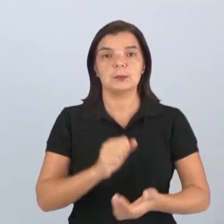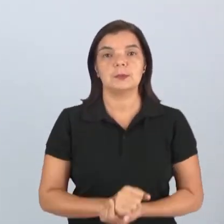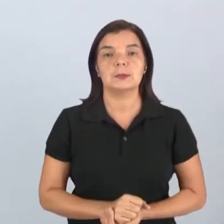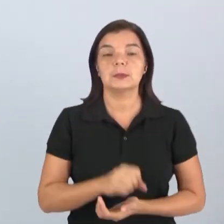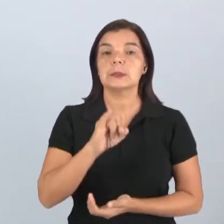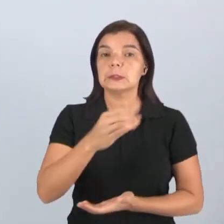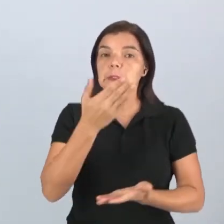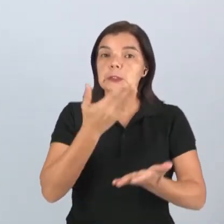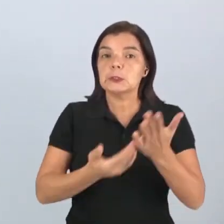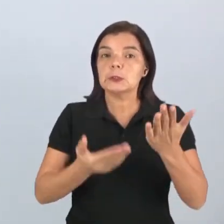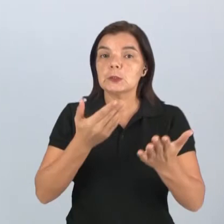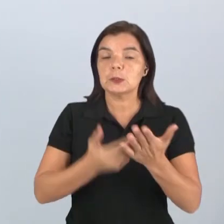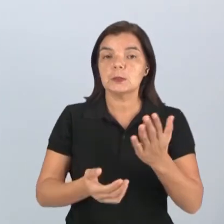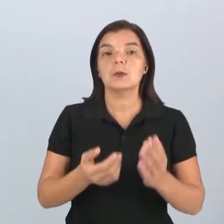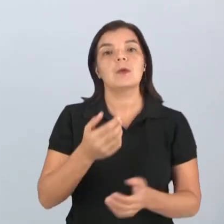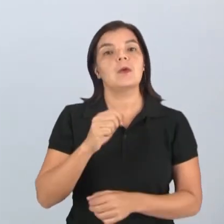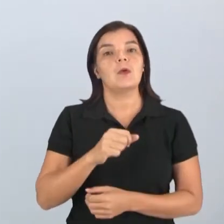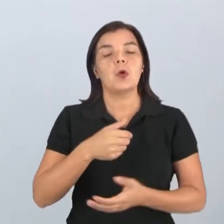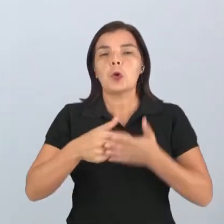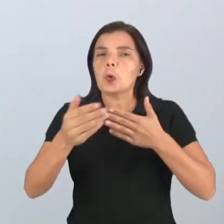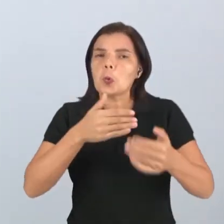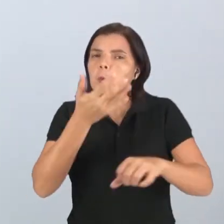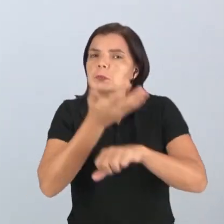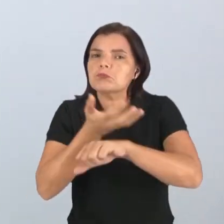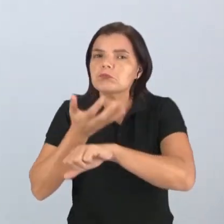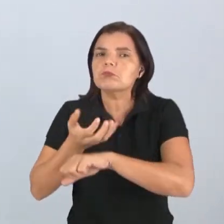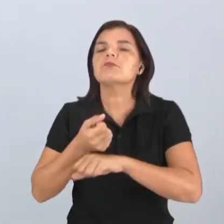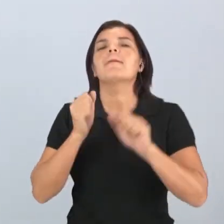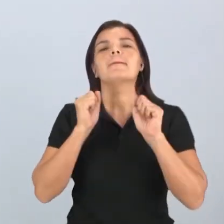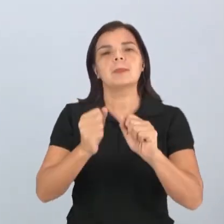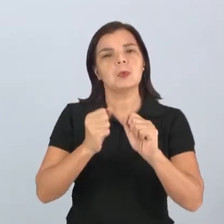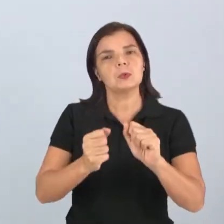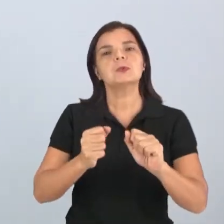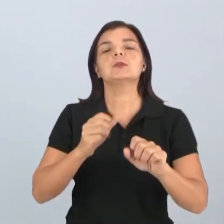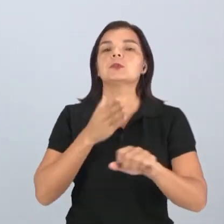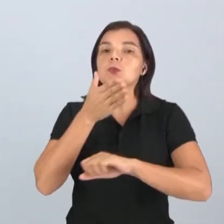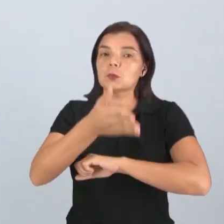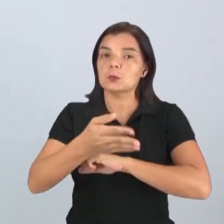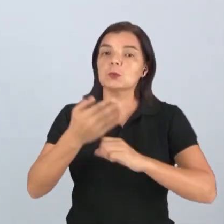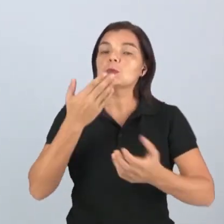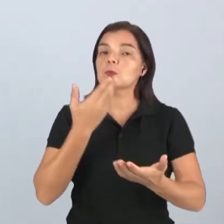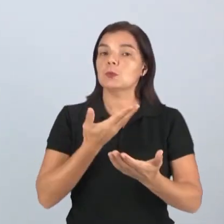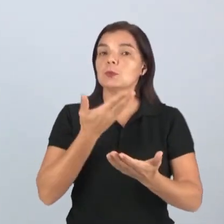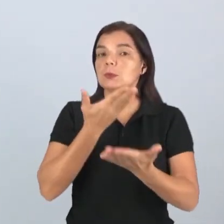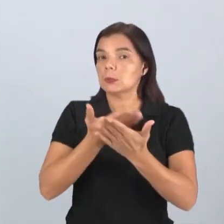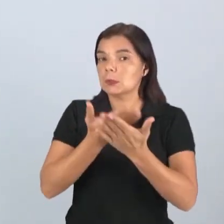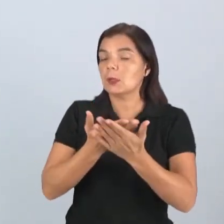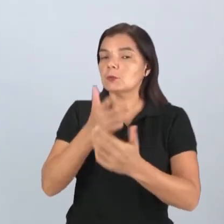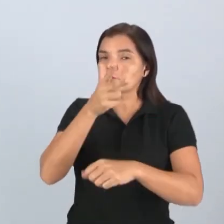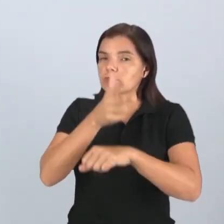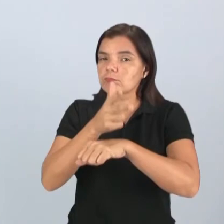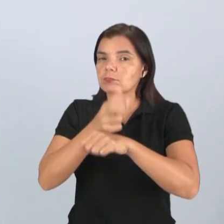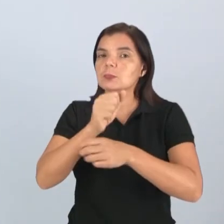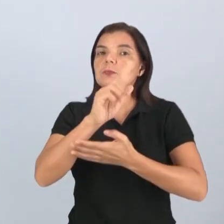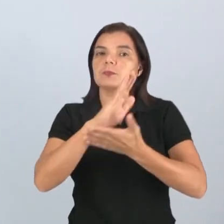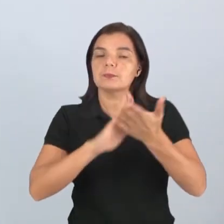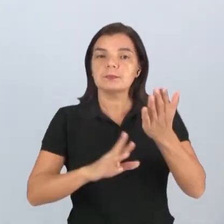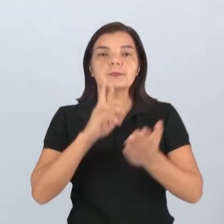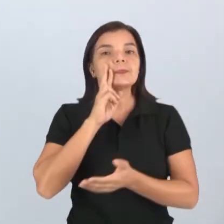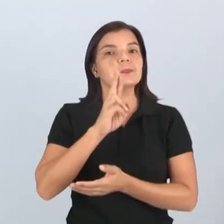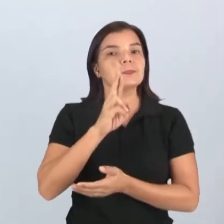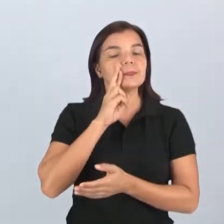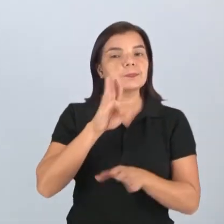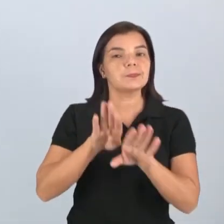lá. Se você perdeu a aula de qualquer outra matéria, você pode entrar e todas as aulas estão gravadas e as atividades